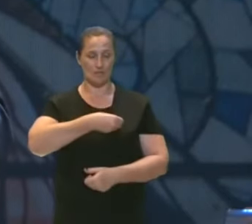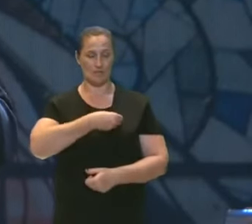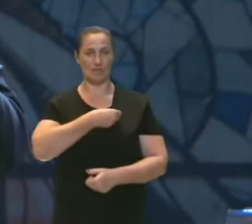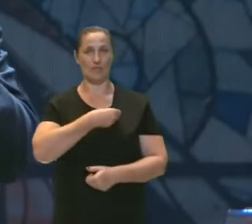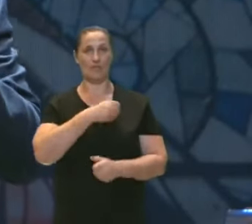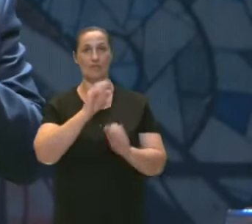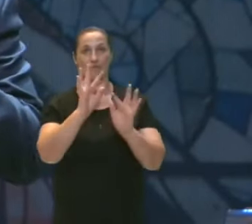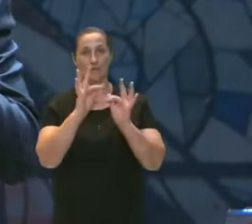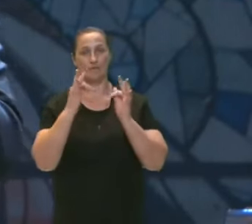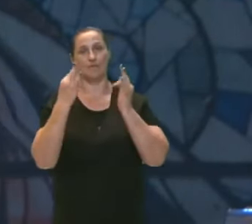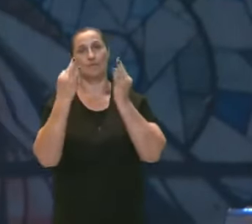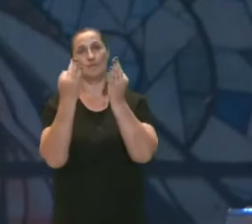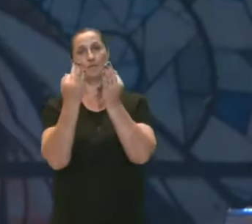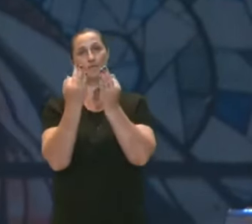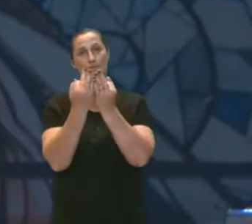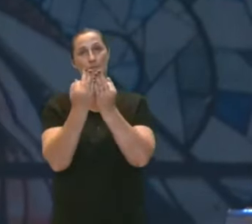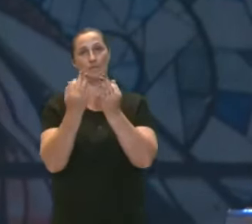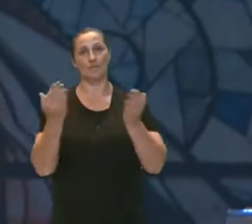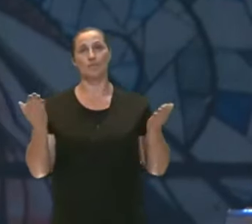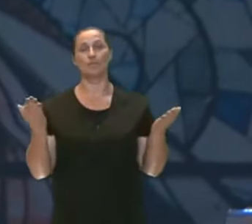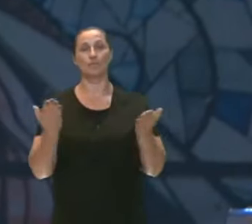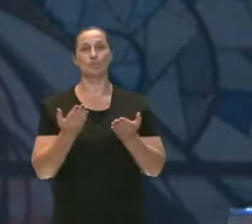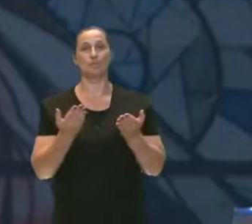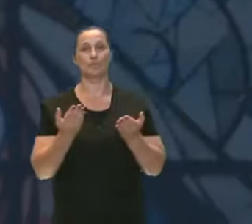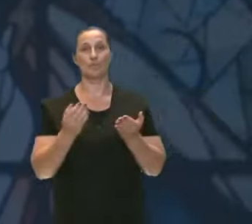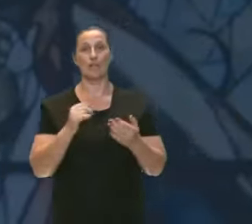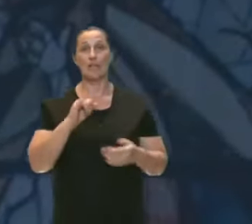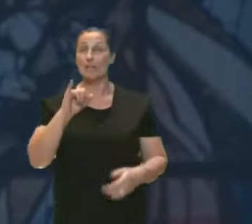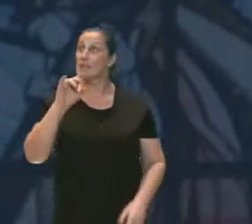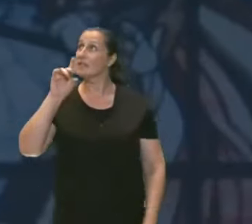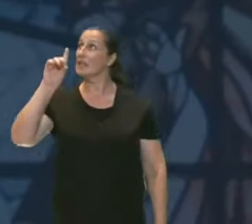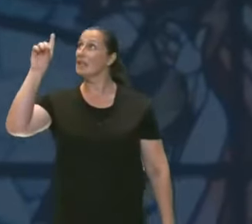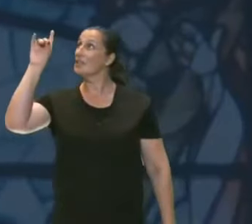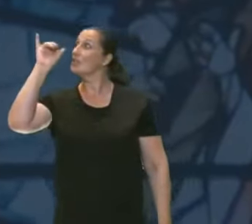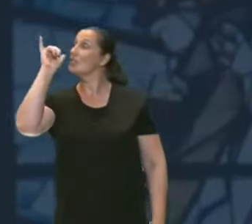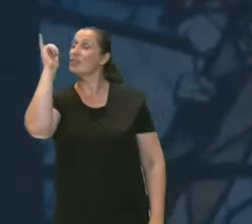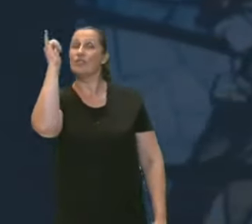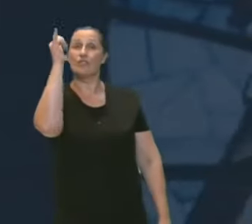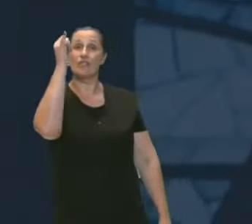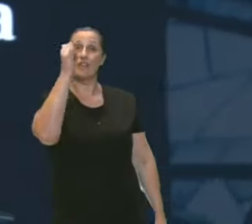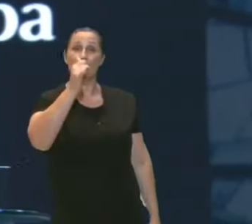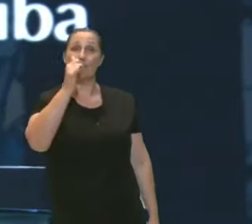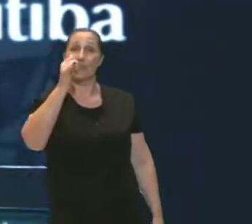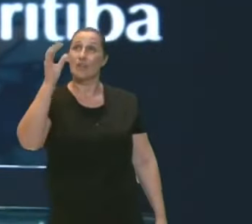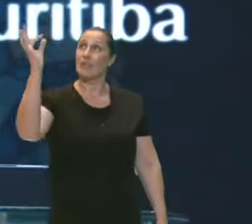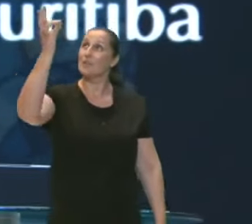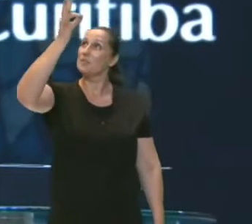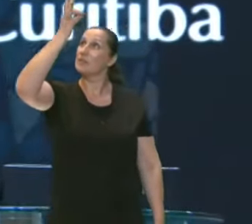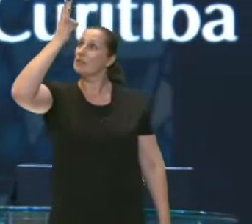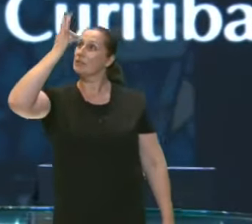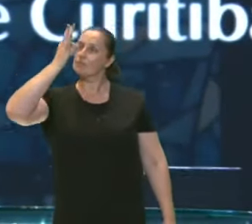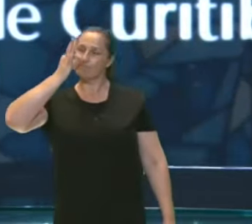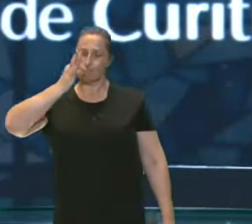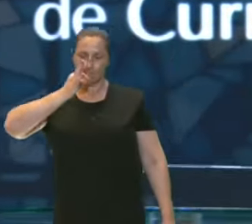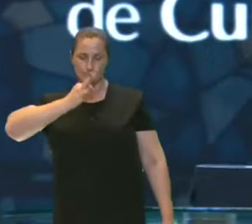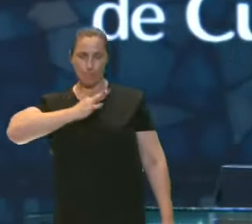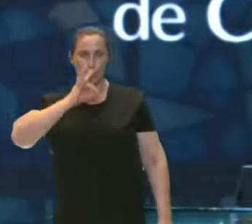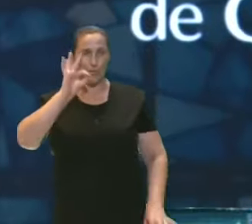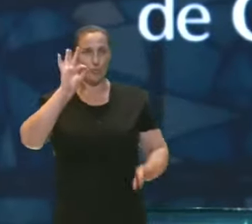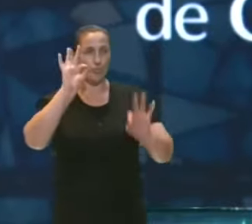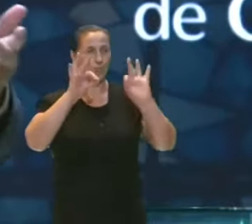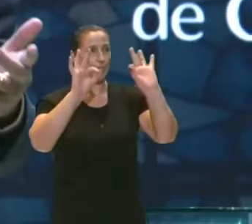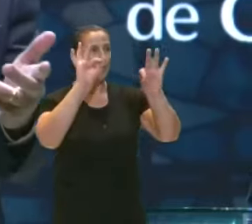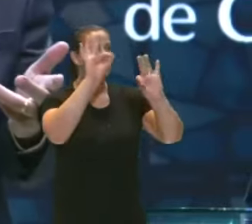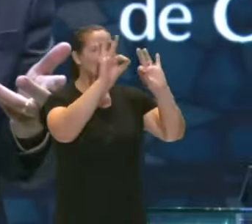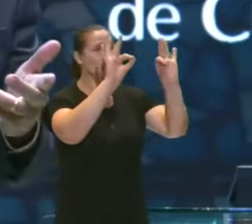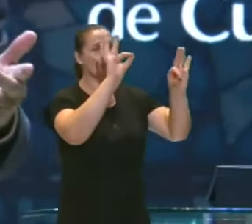da tua família hoje. Se o Senhor falou no teu coração, se o Espírito Santo te tocou, não sei de onde você veio, não